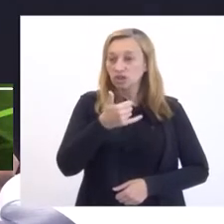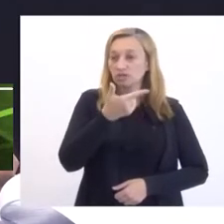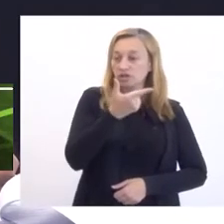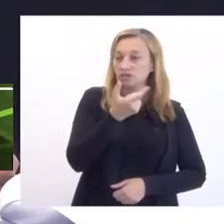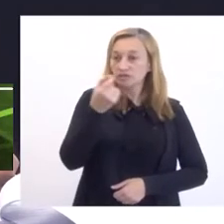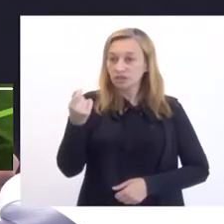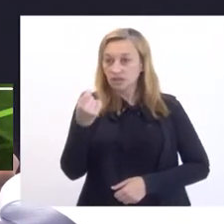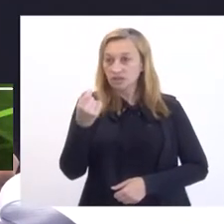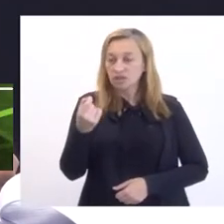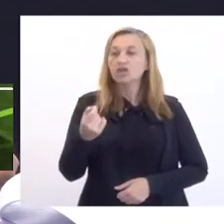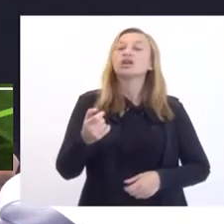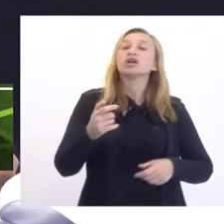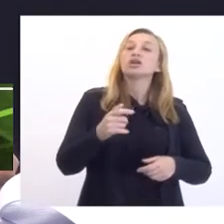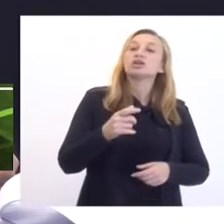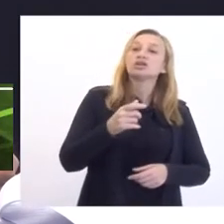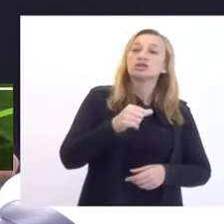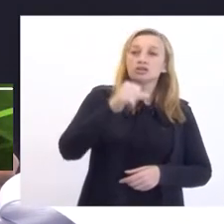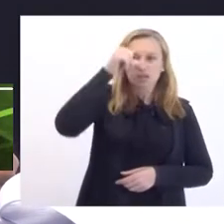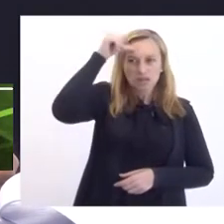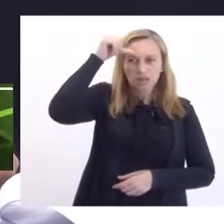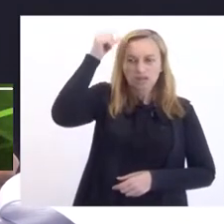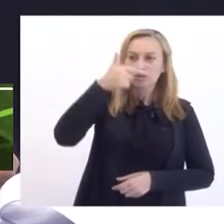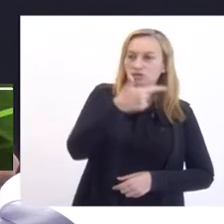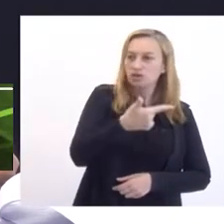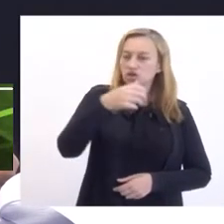28/8/20 e do senhor Cláudio Castro de